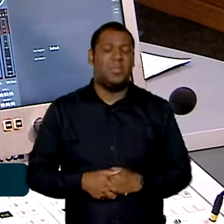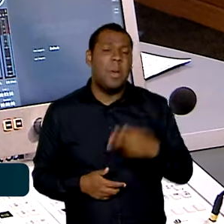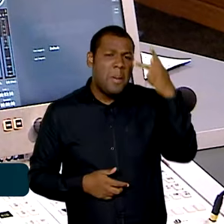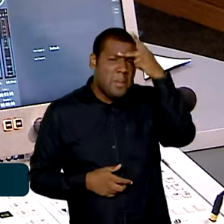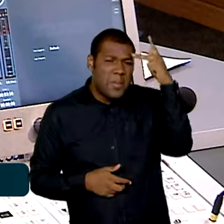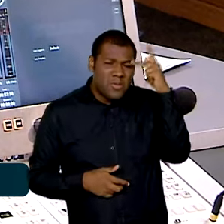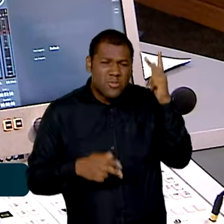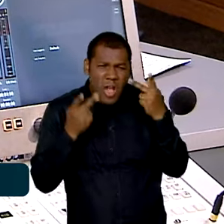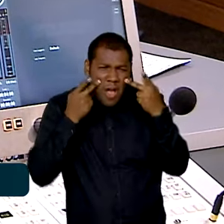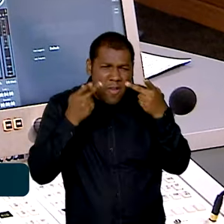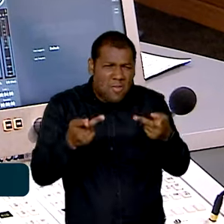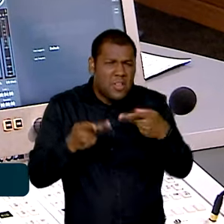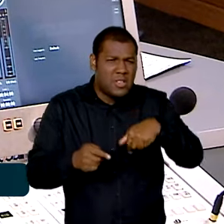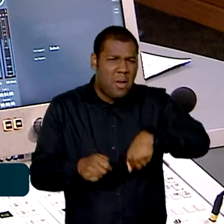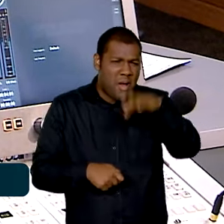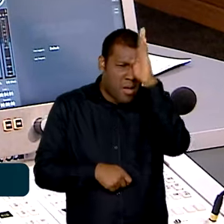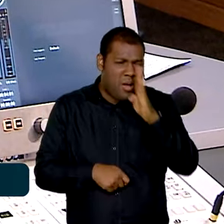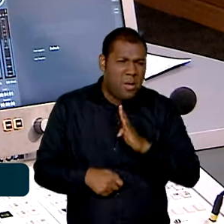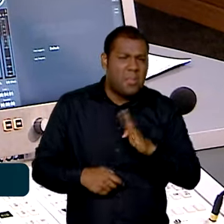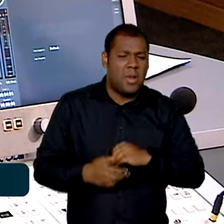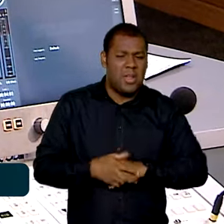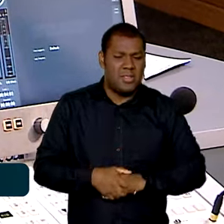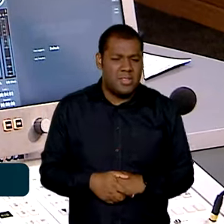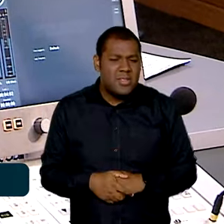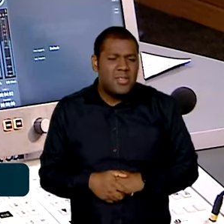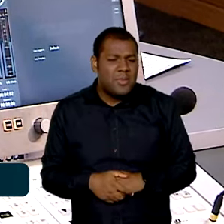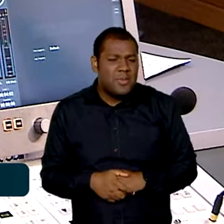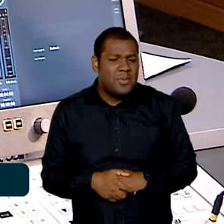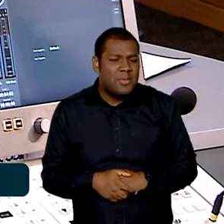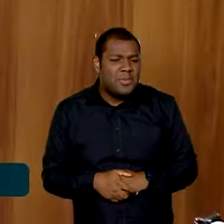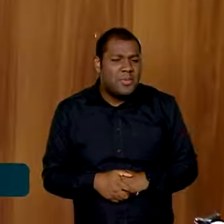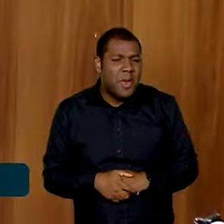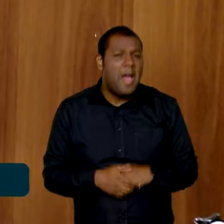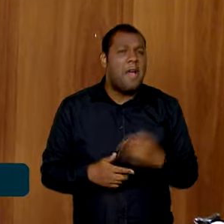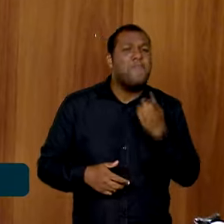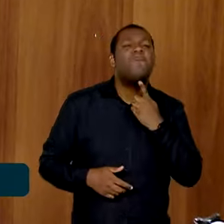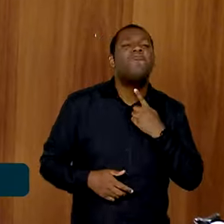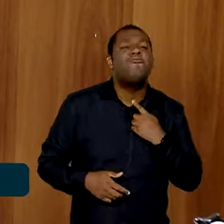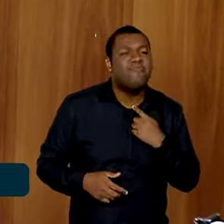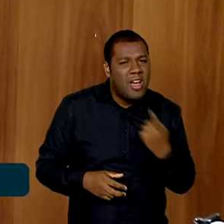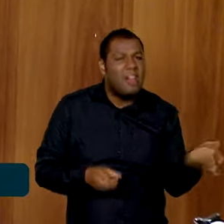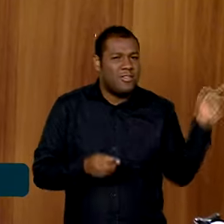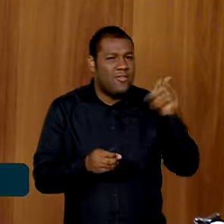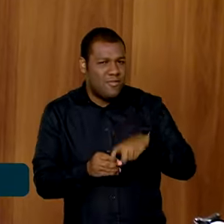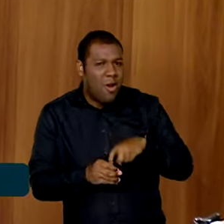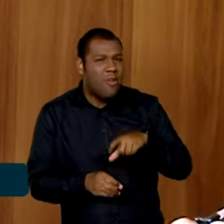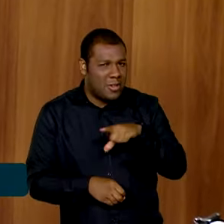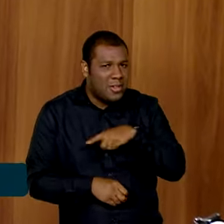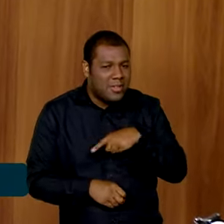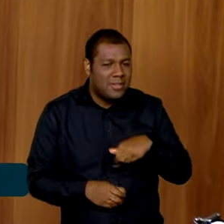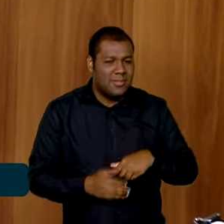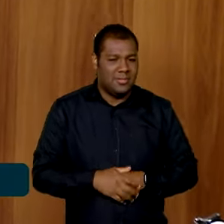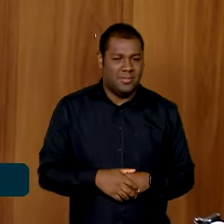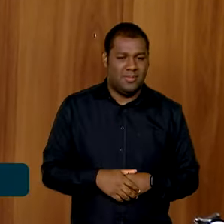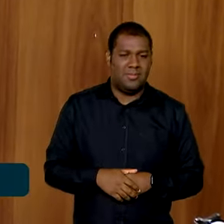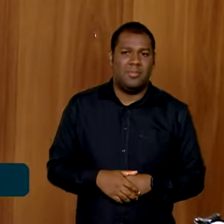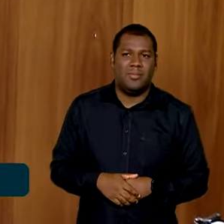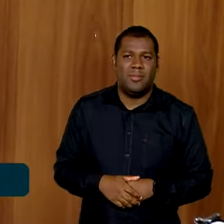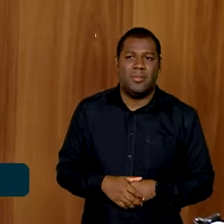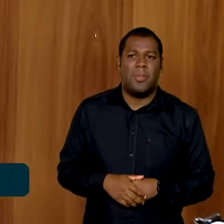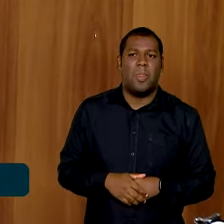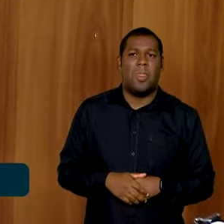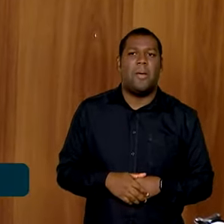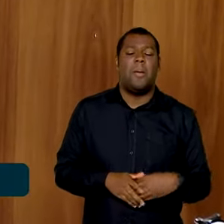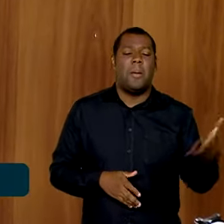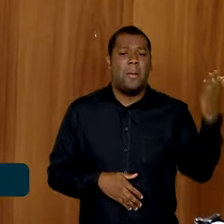o Brasil? Vocês têm levantamento que aponta se o turista vai voltar? Olha, teve uma pesquisa, Luciano, muito importante, feita pela Fecomércio